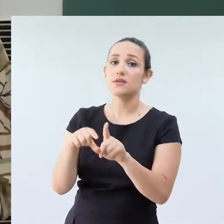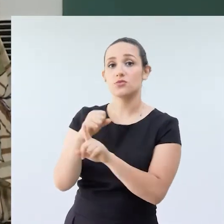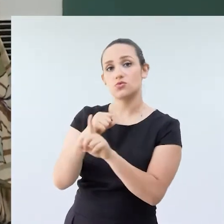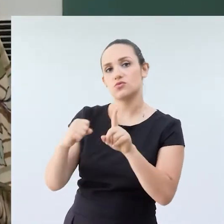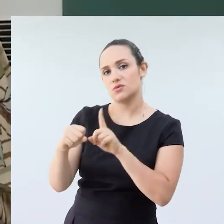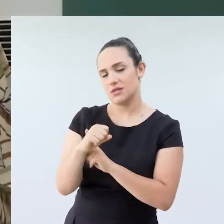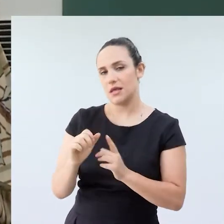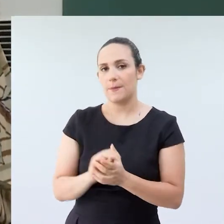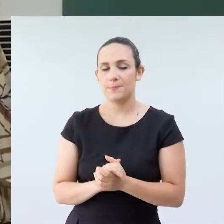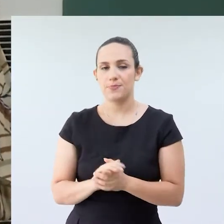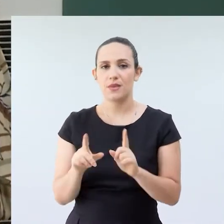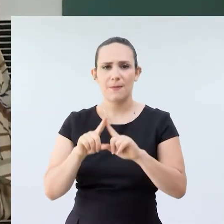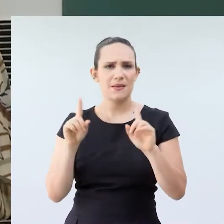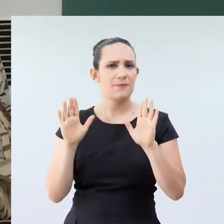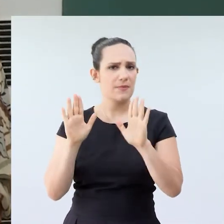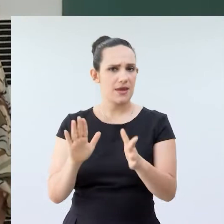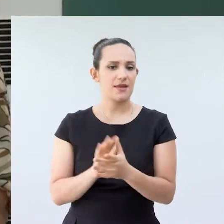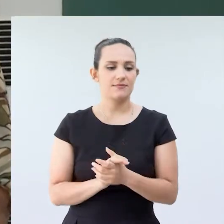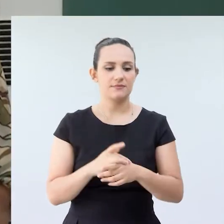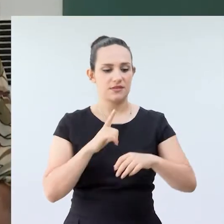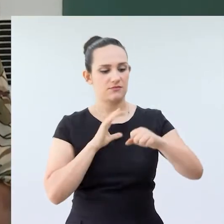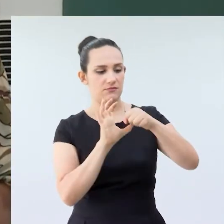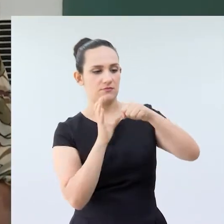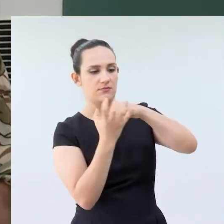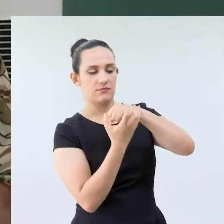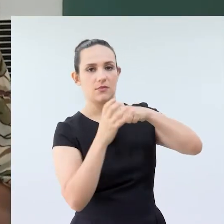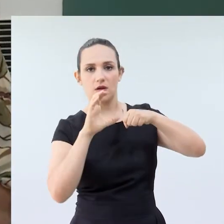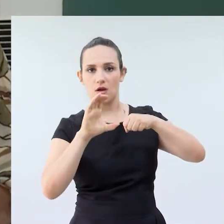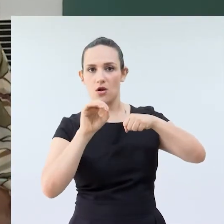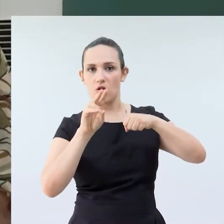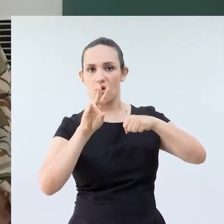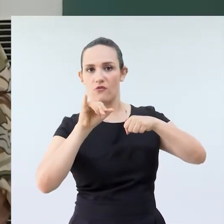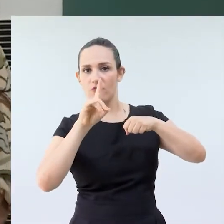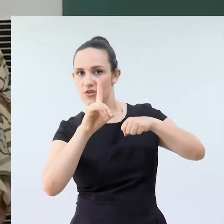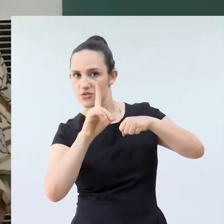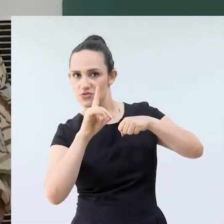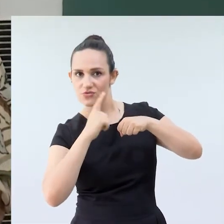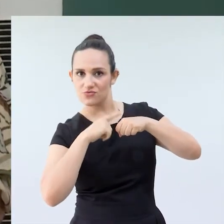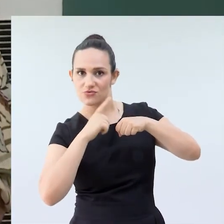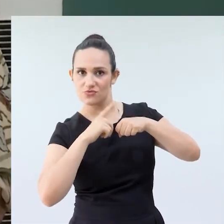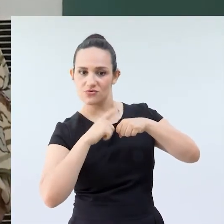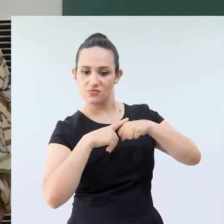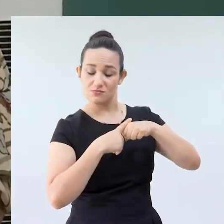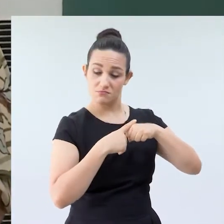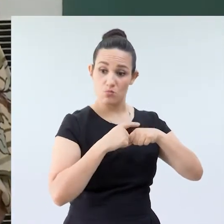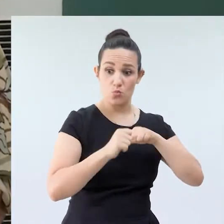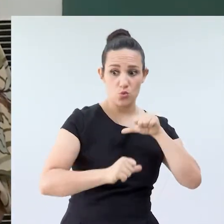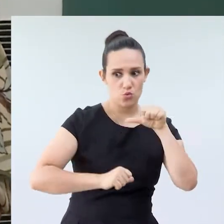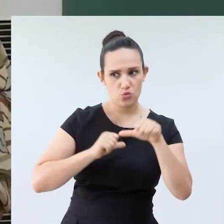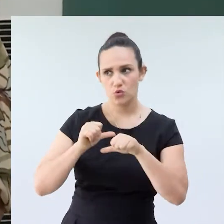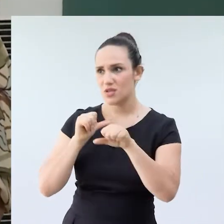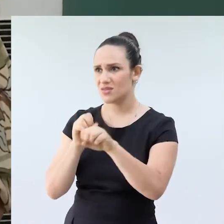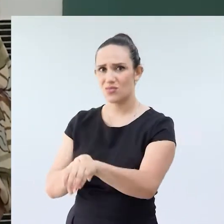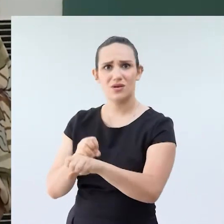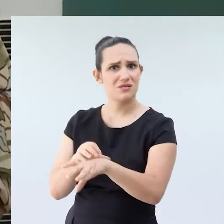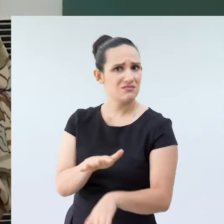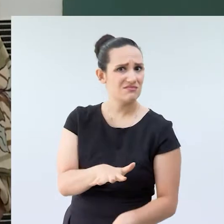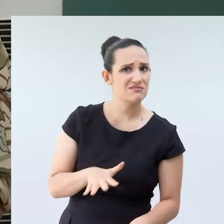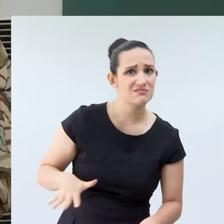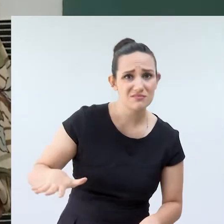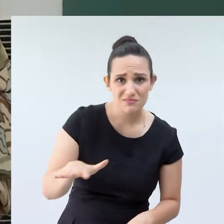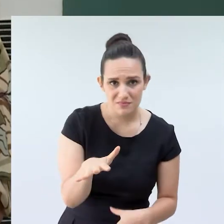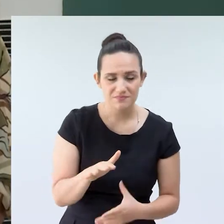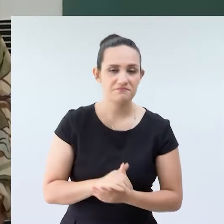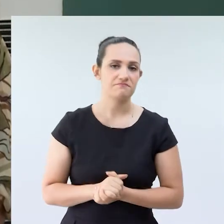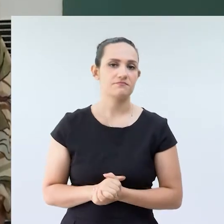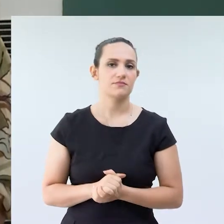o que aconteceu com a Covid, o que a Covid trouxe para a educação, ela trouxe